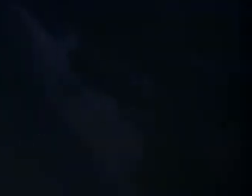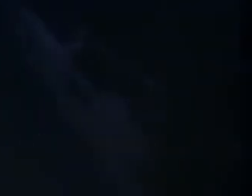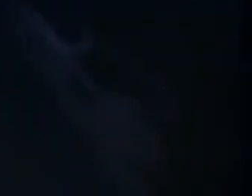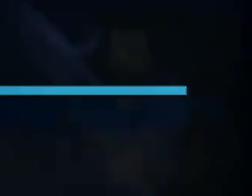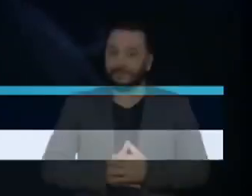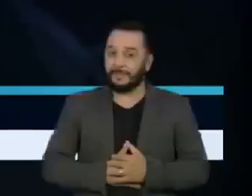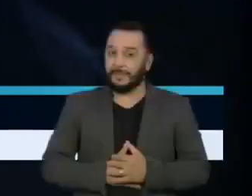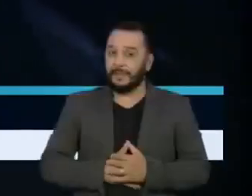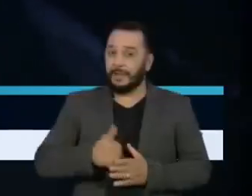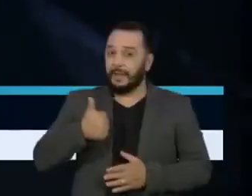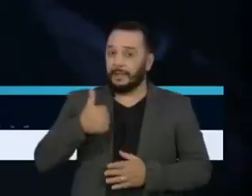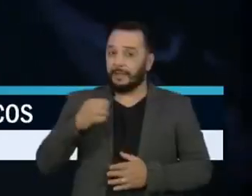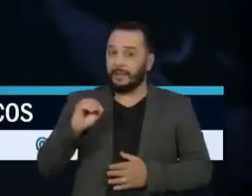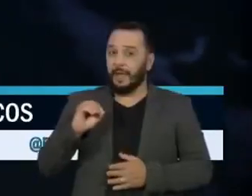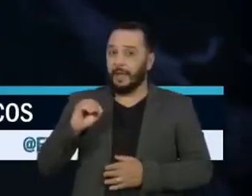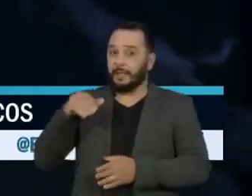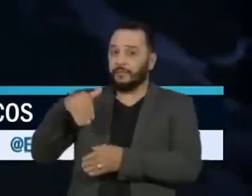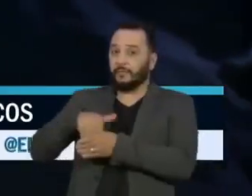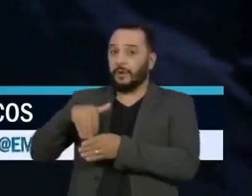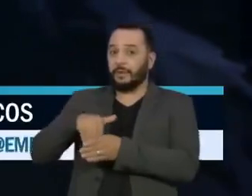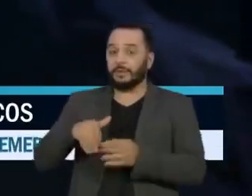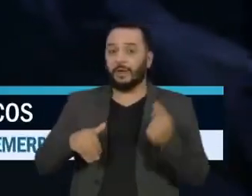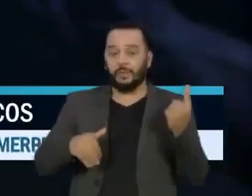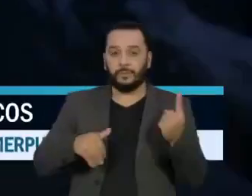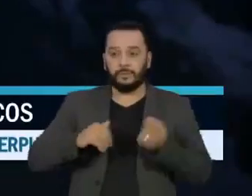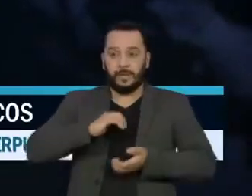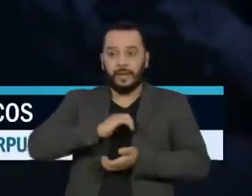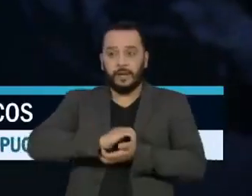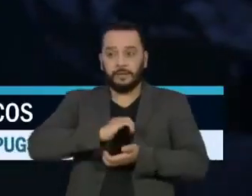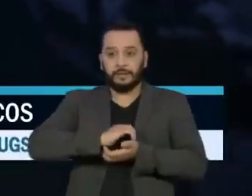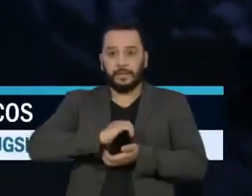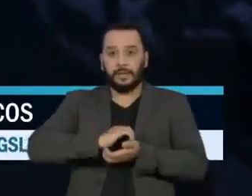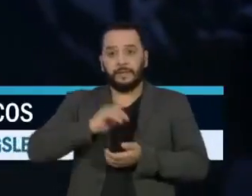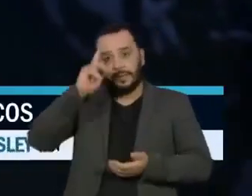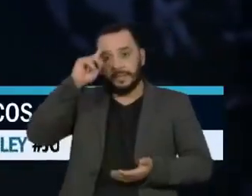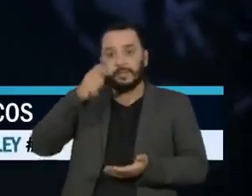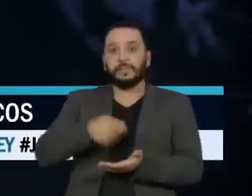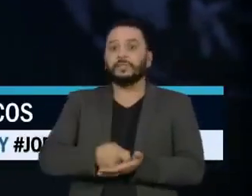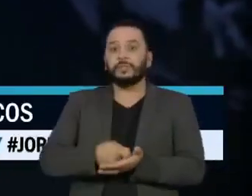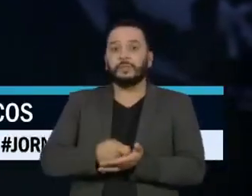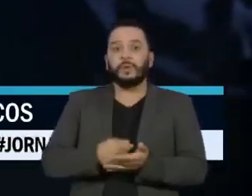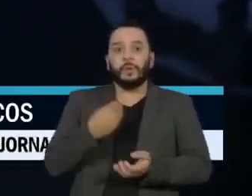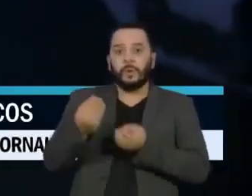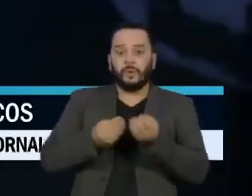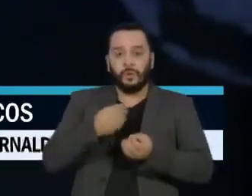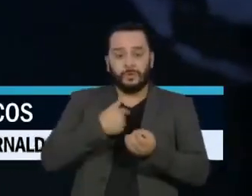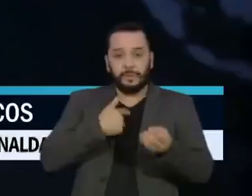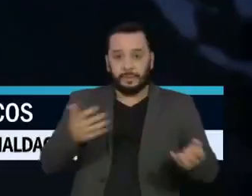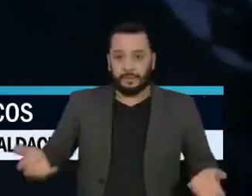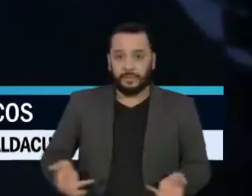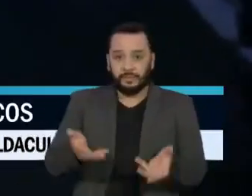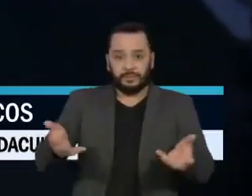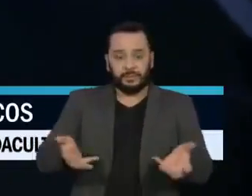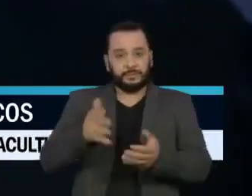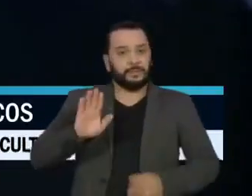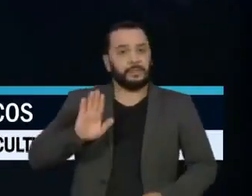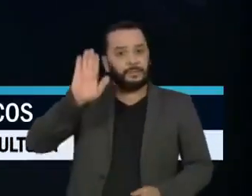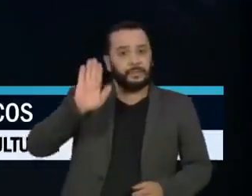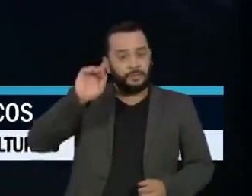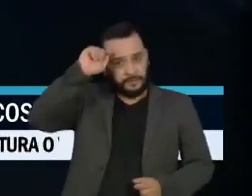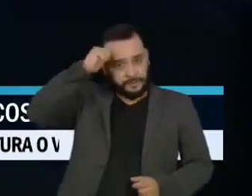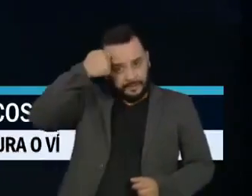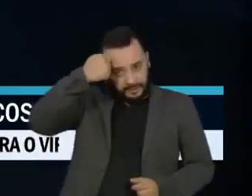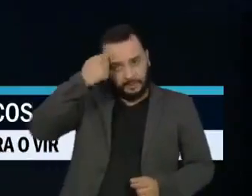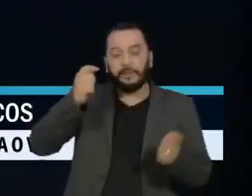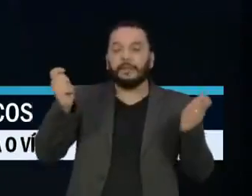Por 10 votos a 1, o Supremo Tribunal Federal decidiu que incentivos a candidatos negros já valem